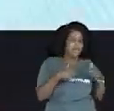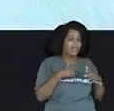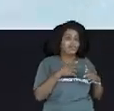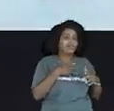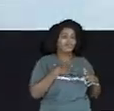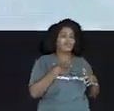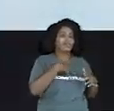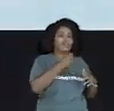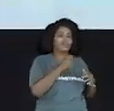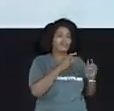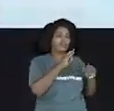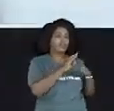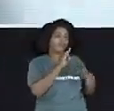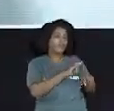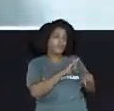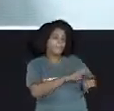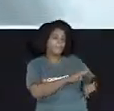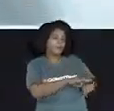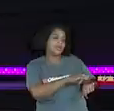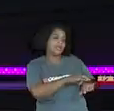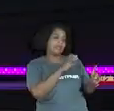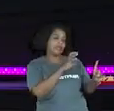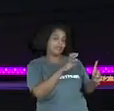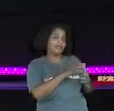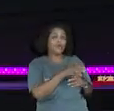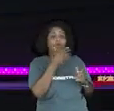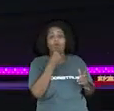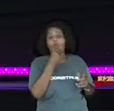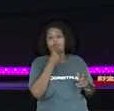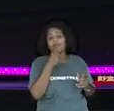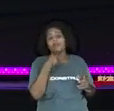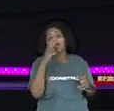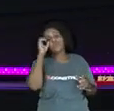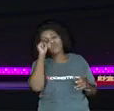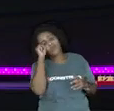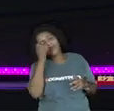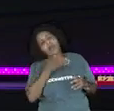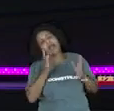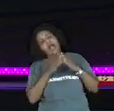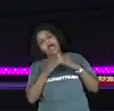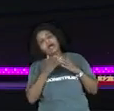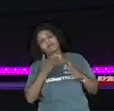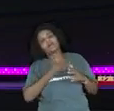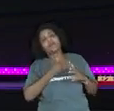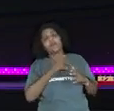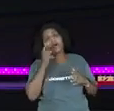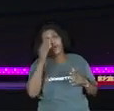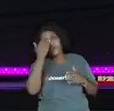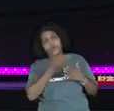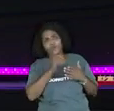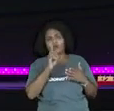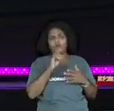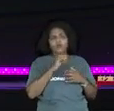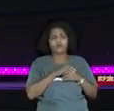não e os meninos tem como dormir fora e dormir na casa de alguém e você pensa lá por causa de gente confiança